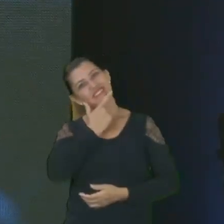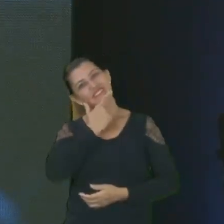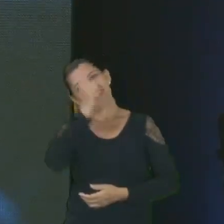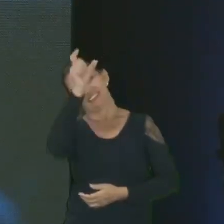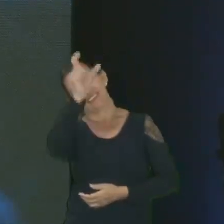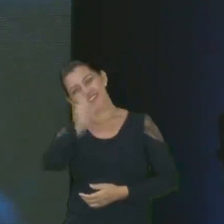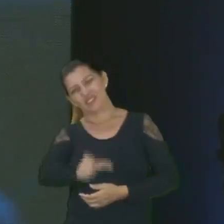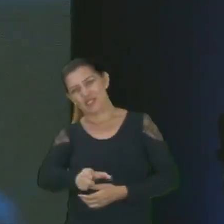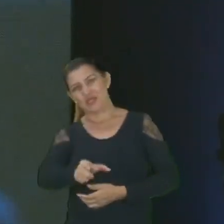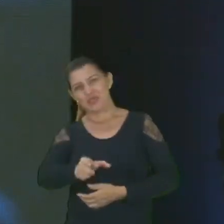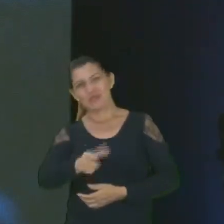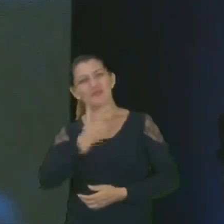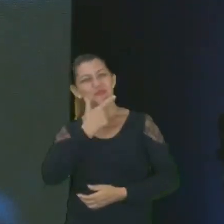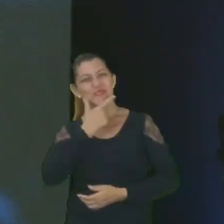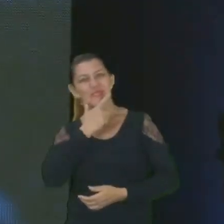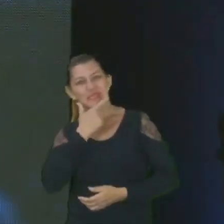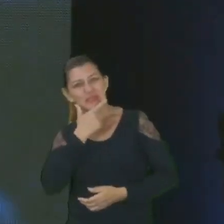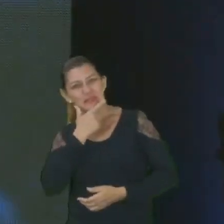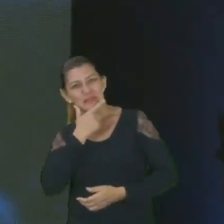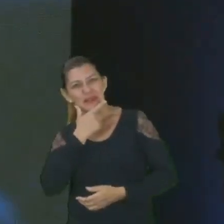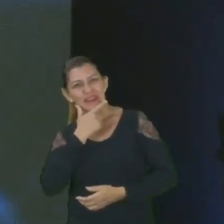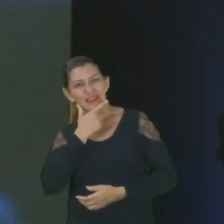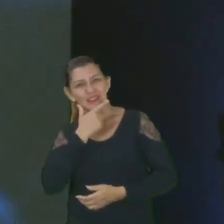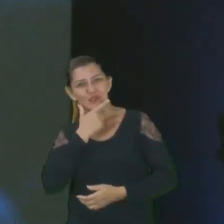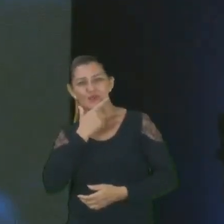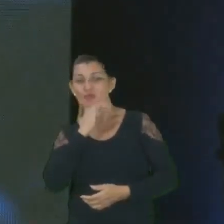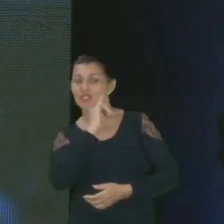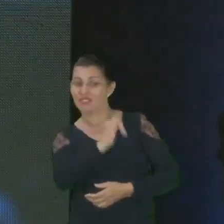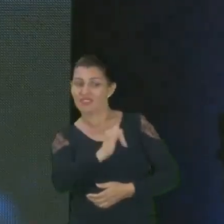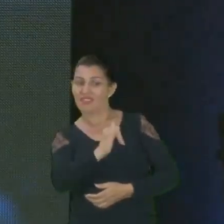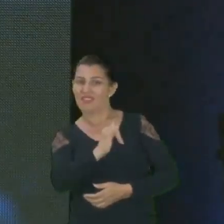Geralmente quando a gente diz que o outro é simpático, a gente diz assim, obrigado, né?